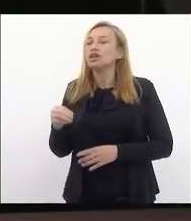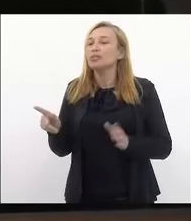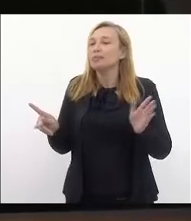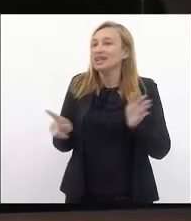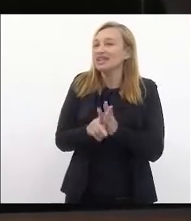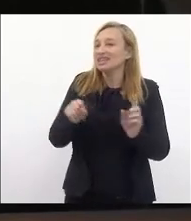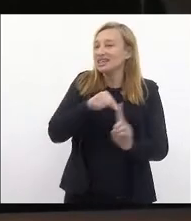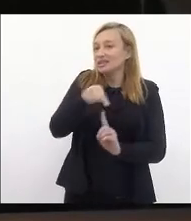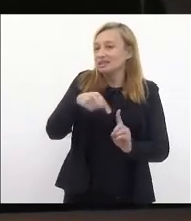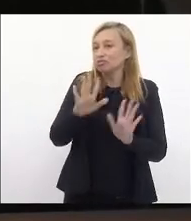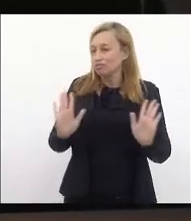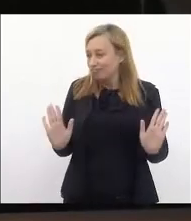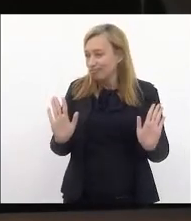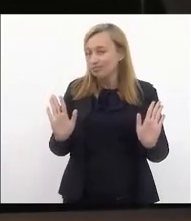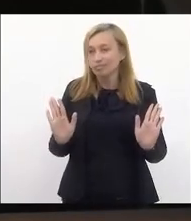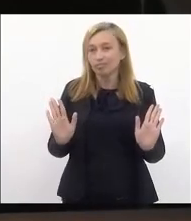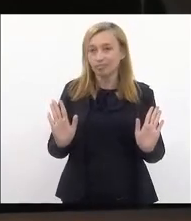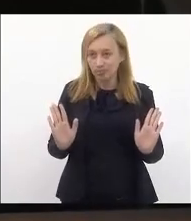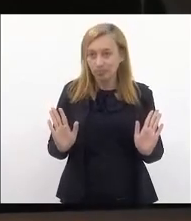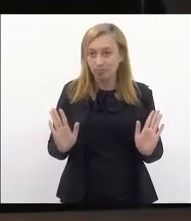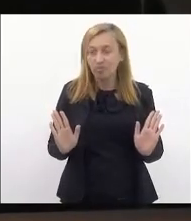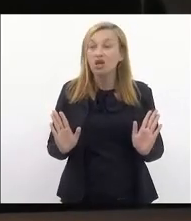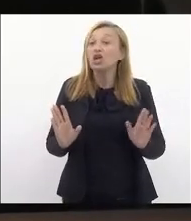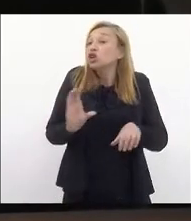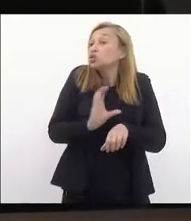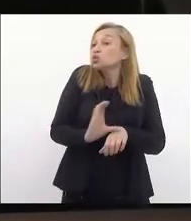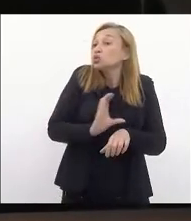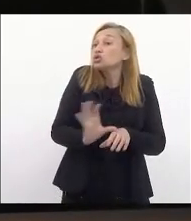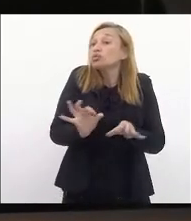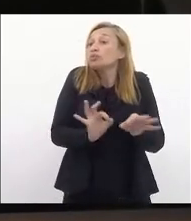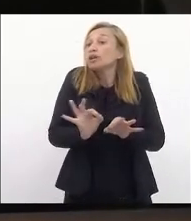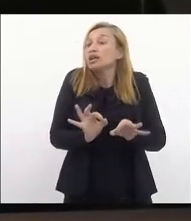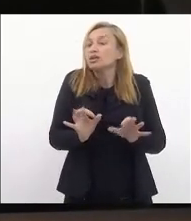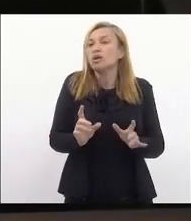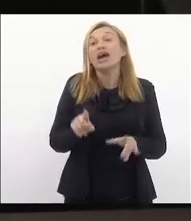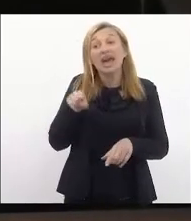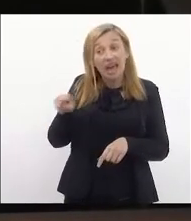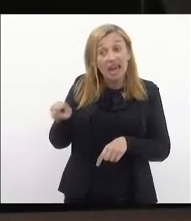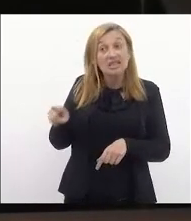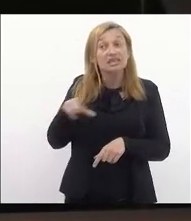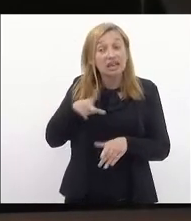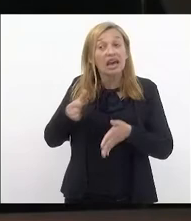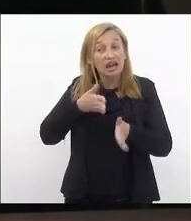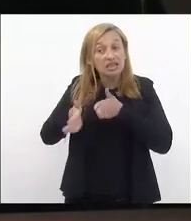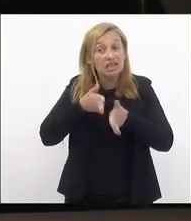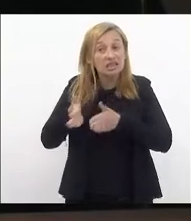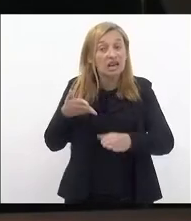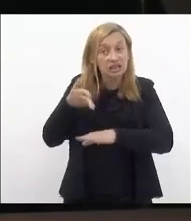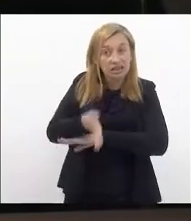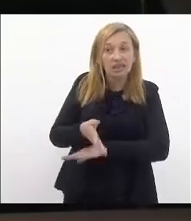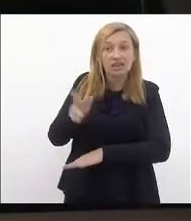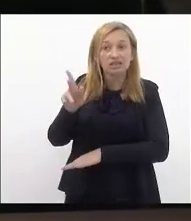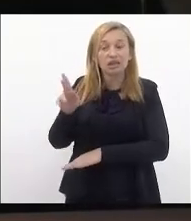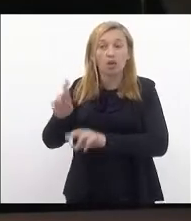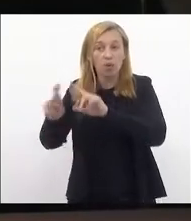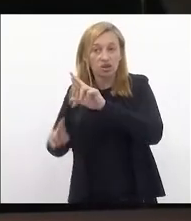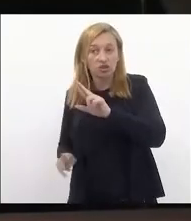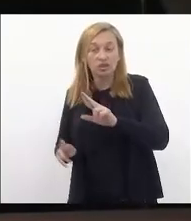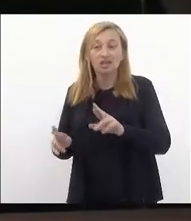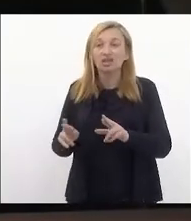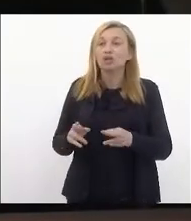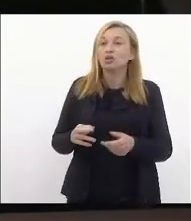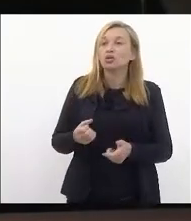é santo nenhum e nos cursinhos preparatórios então eles têm acesso a entrar na UERJ da FRJ a maioria